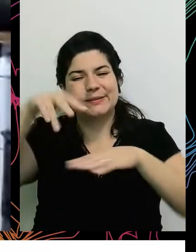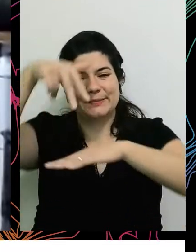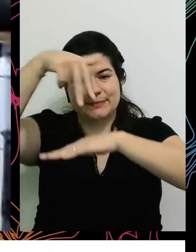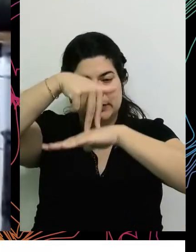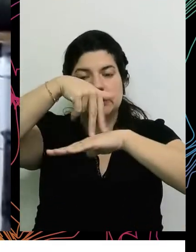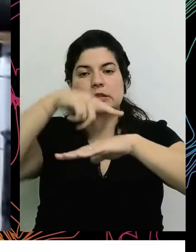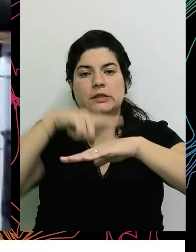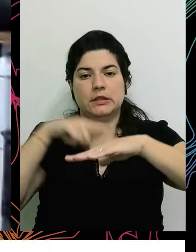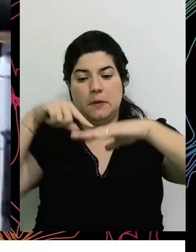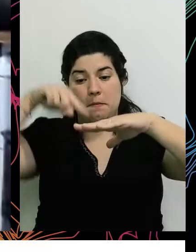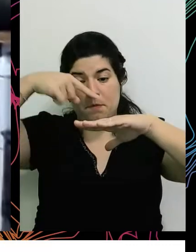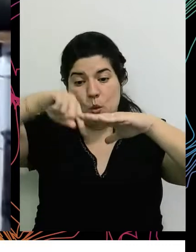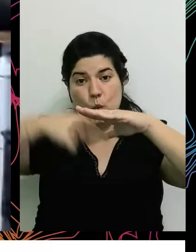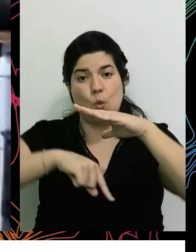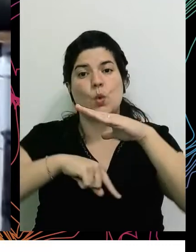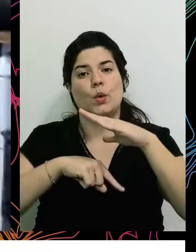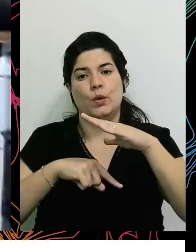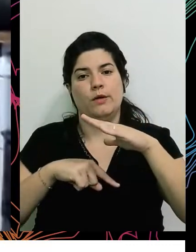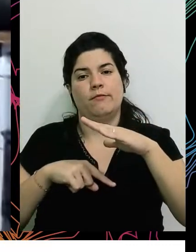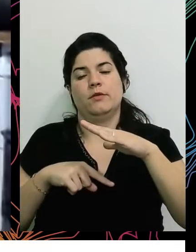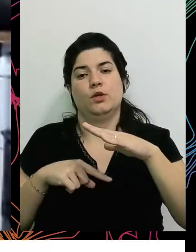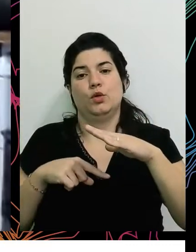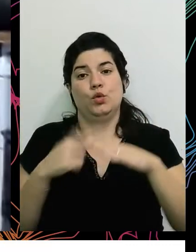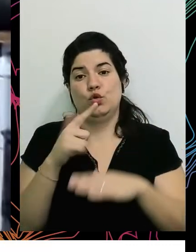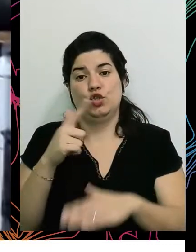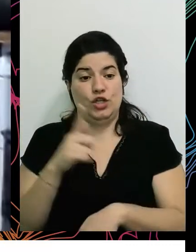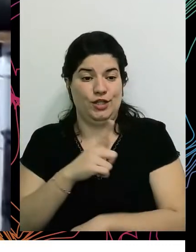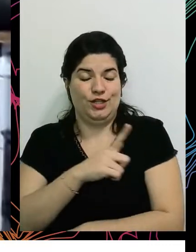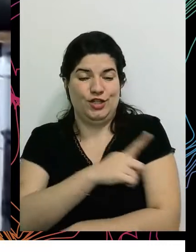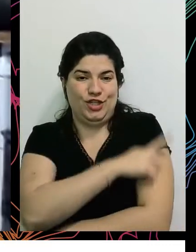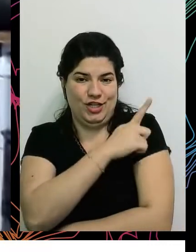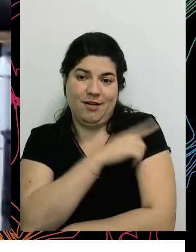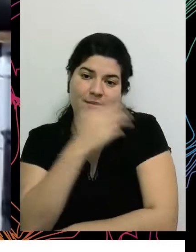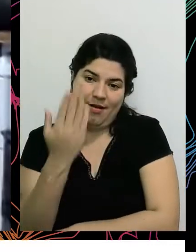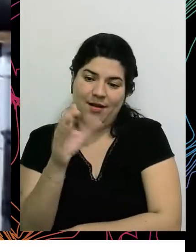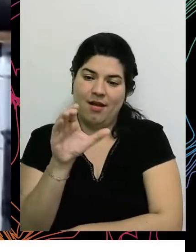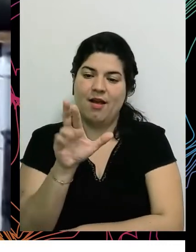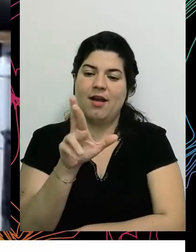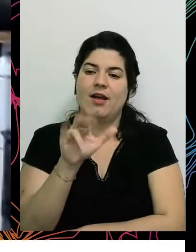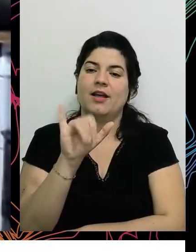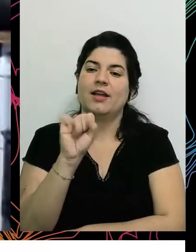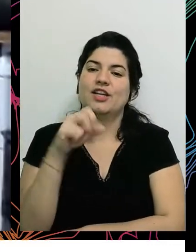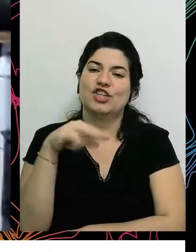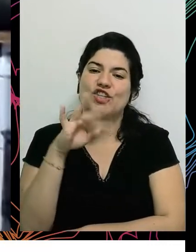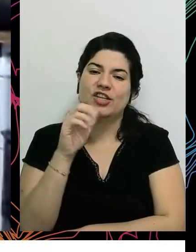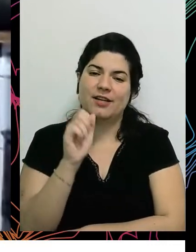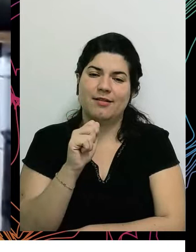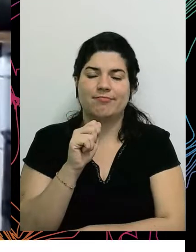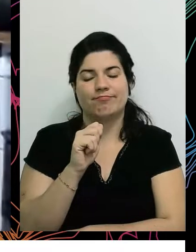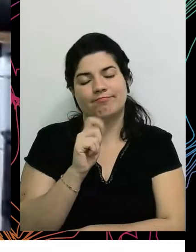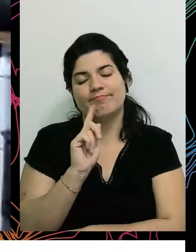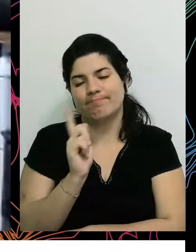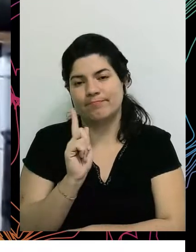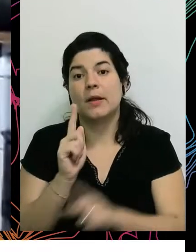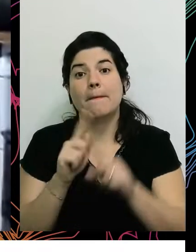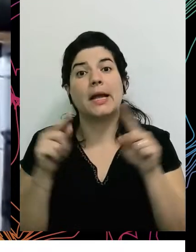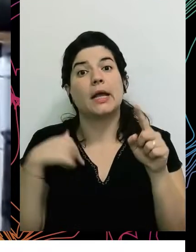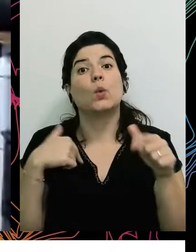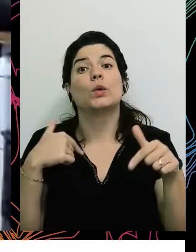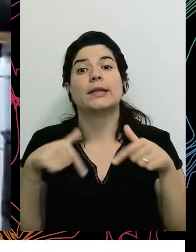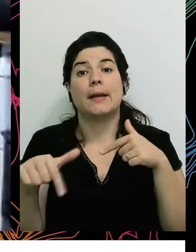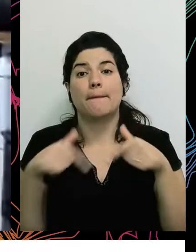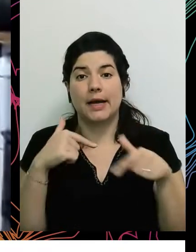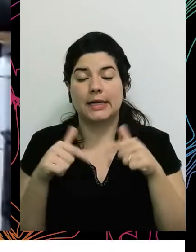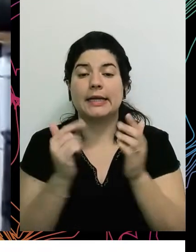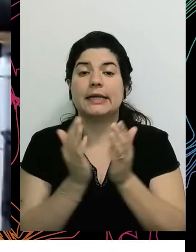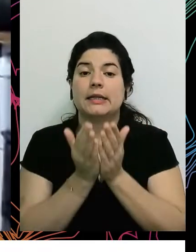semi-submersíveis. Infelizmente, não era gerenciada pela Cristina, mas trabalhei também em navio